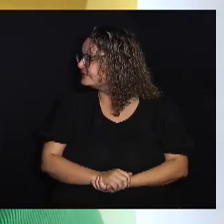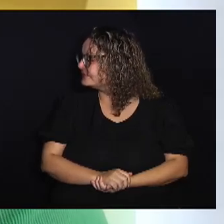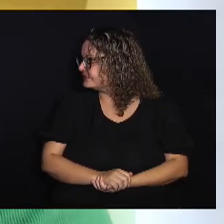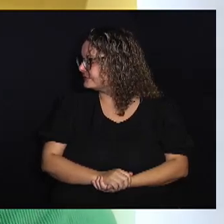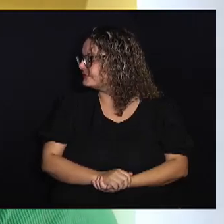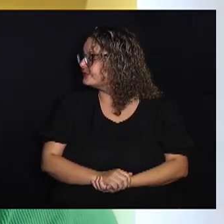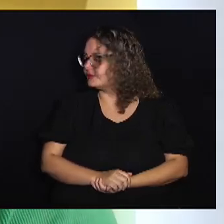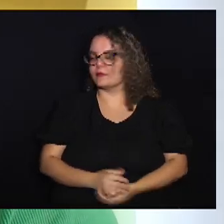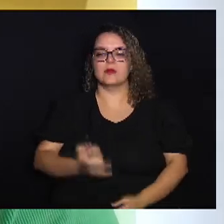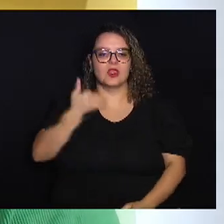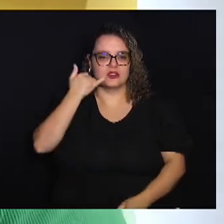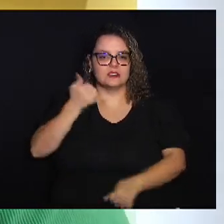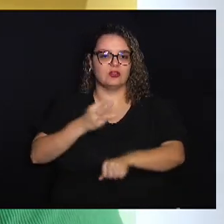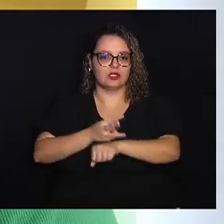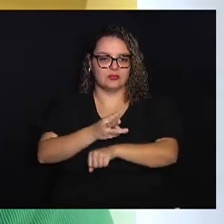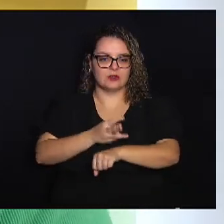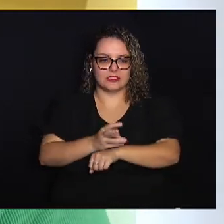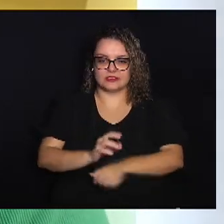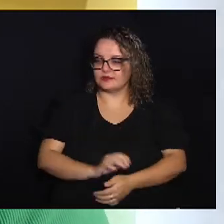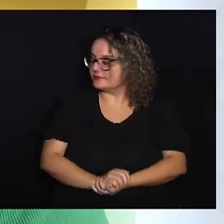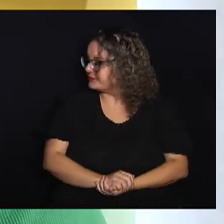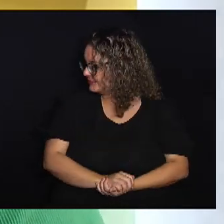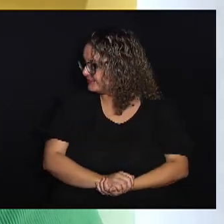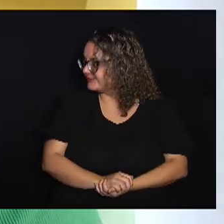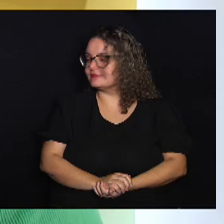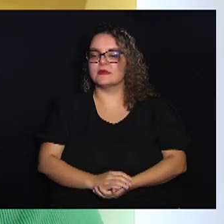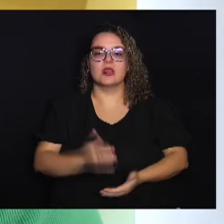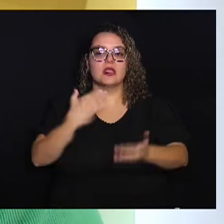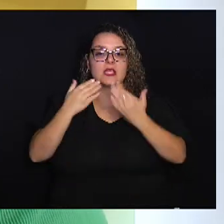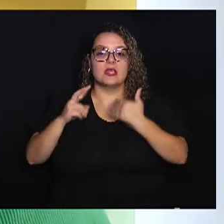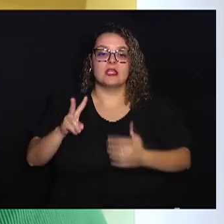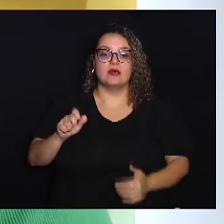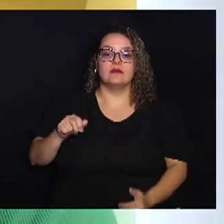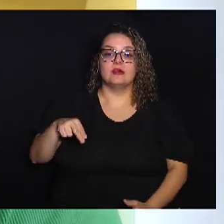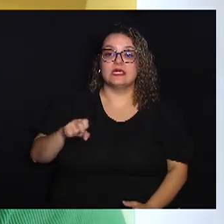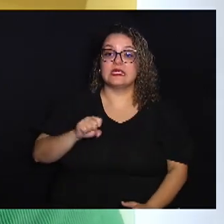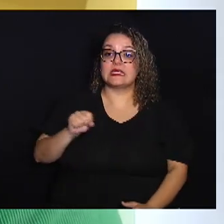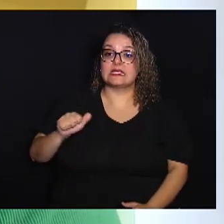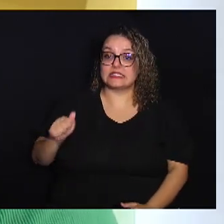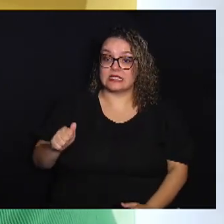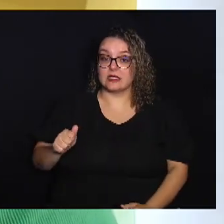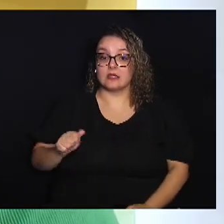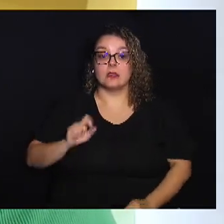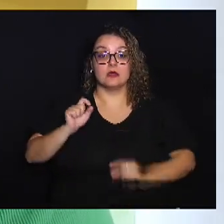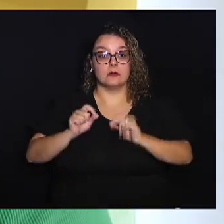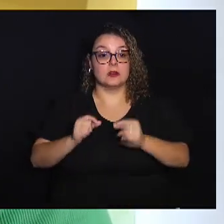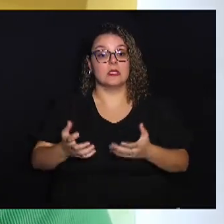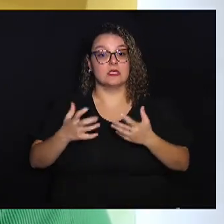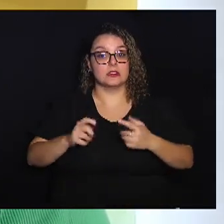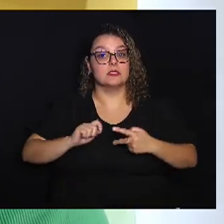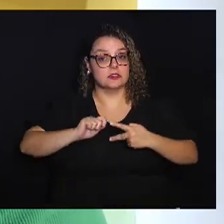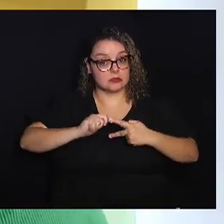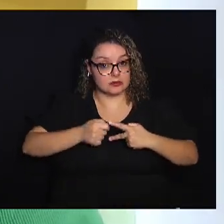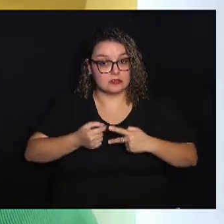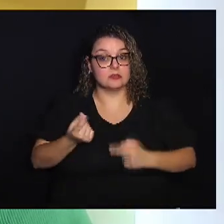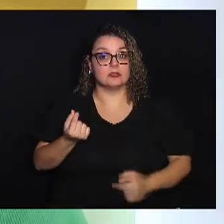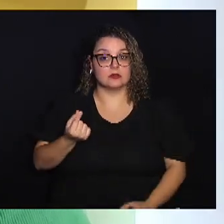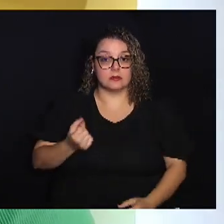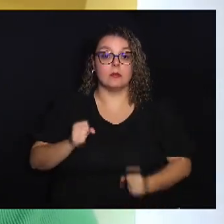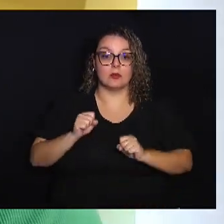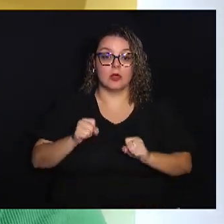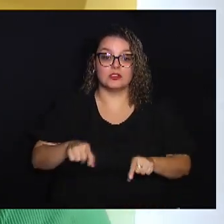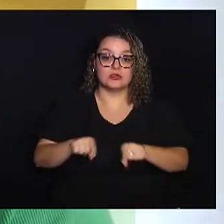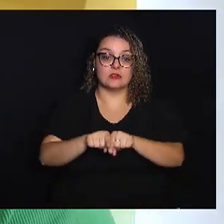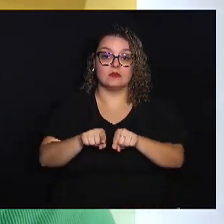99149 3652. Você vai falar com a Vanessa. E para aqueles que também quiserem doar em espécie,